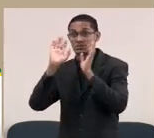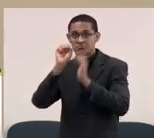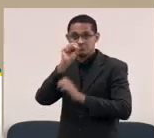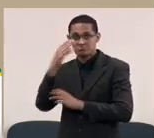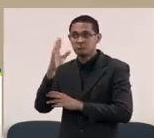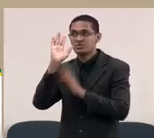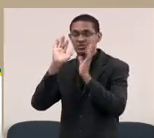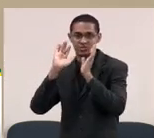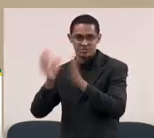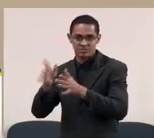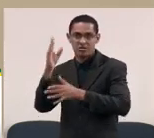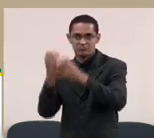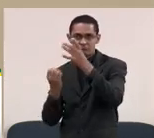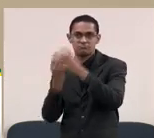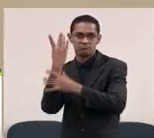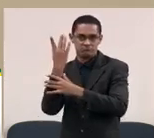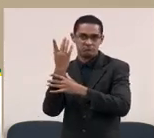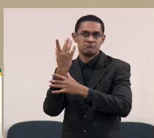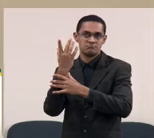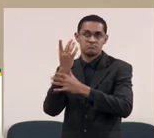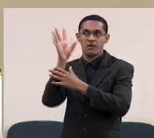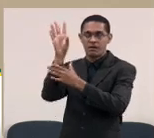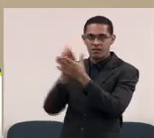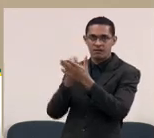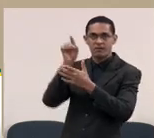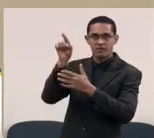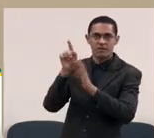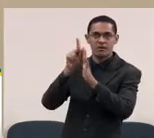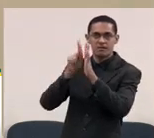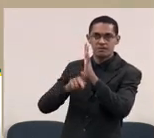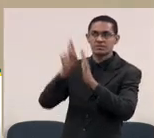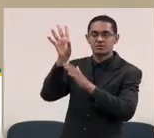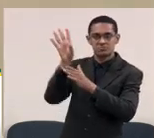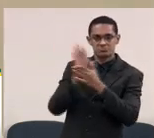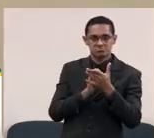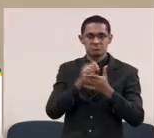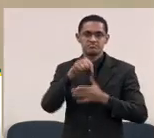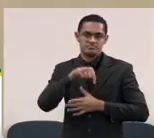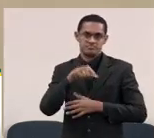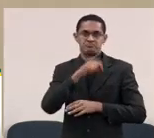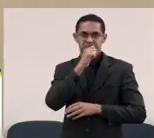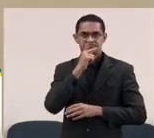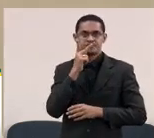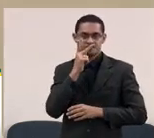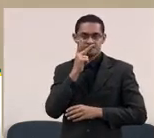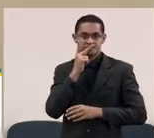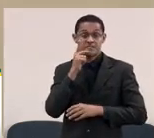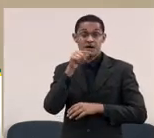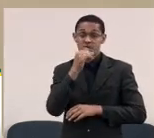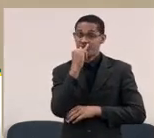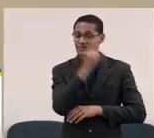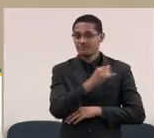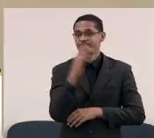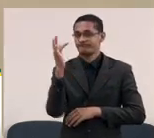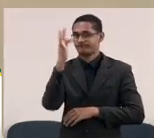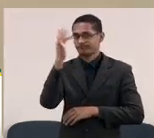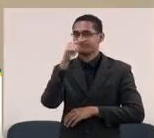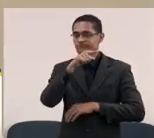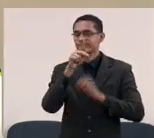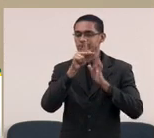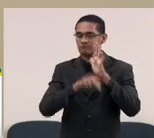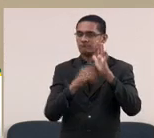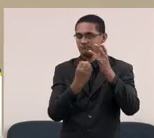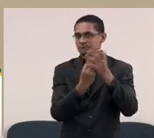foi essa legislação que a gente usou com base para sugerir ao deputado Furlan esse